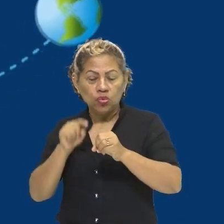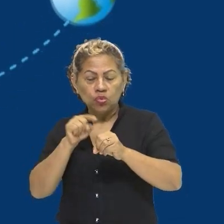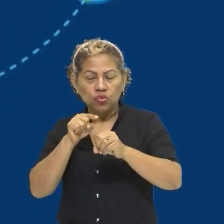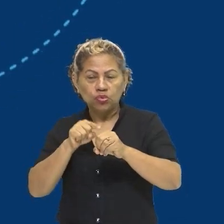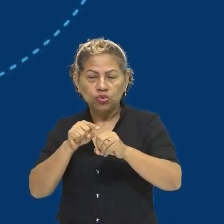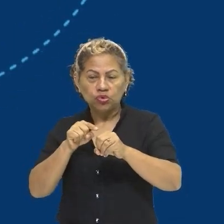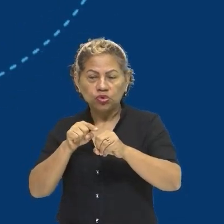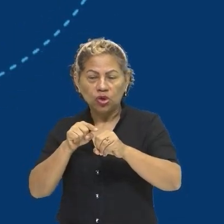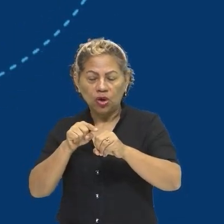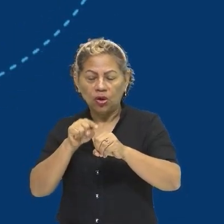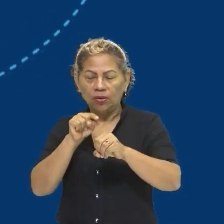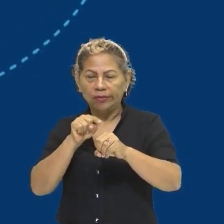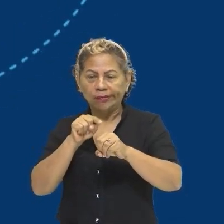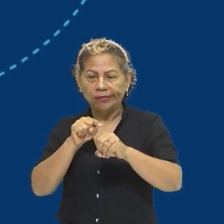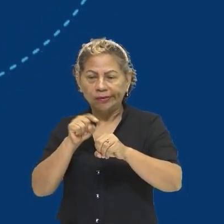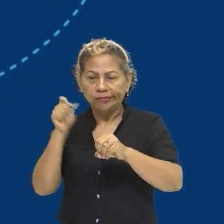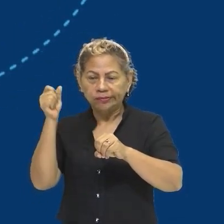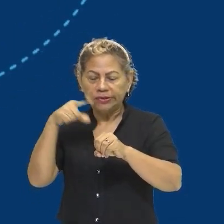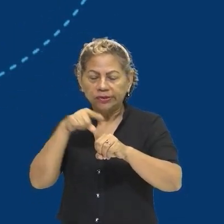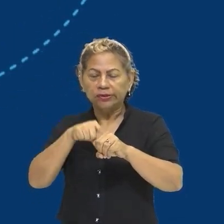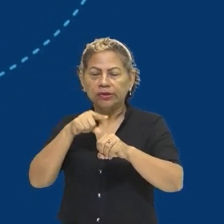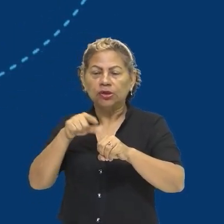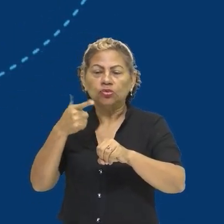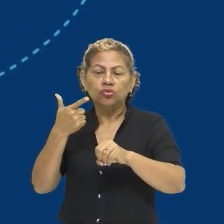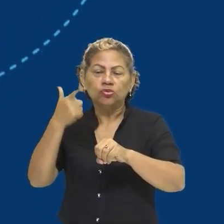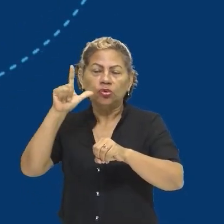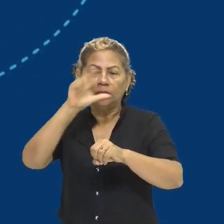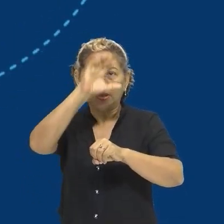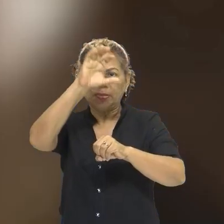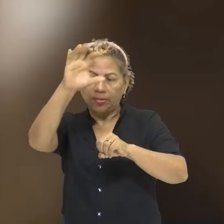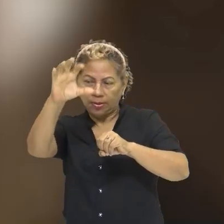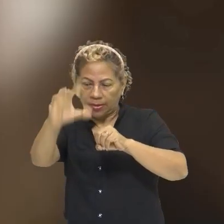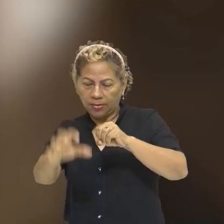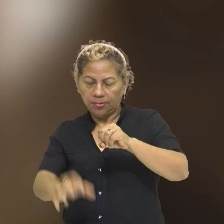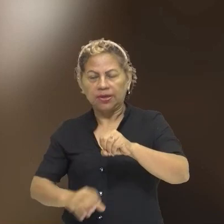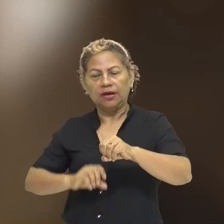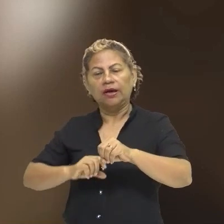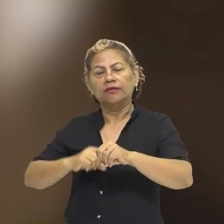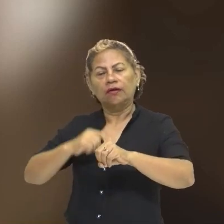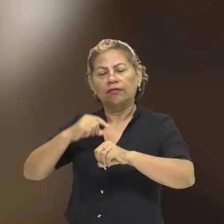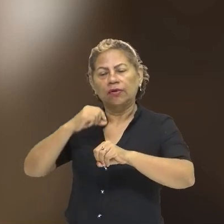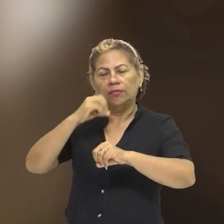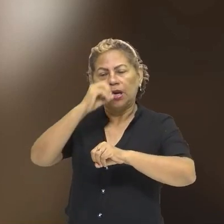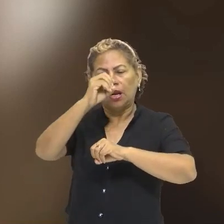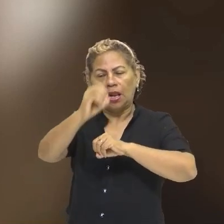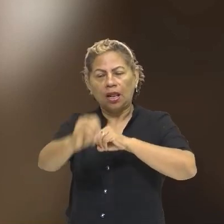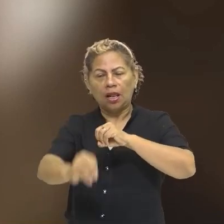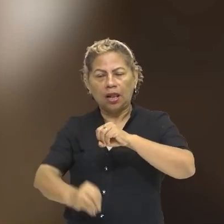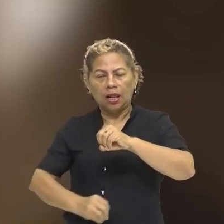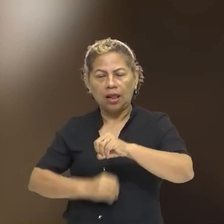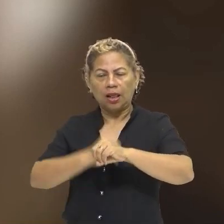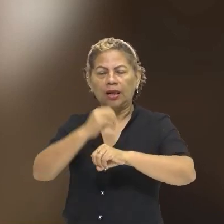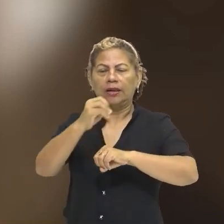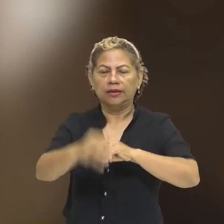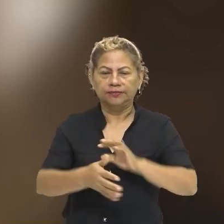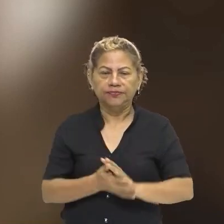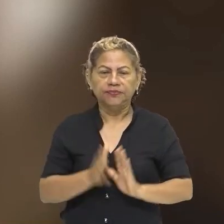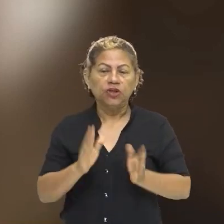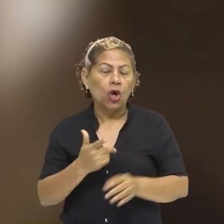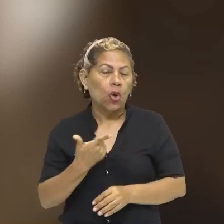planetas descreviam órbitas circulares ao seu redor. No século XVII, Johannes